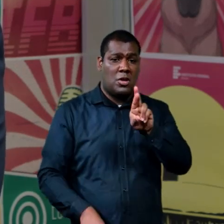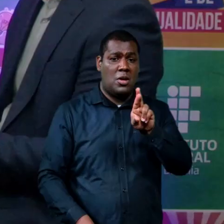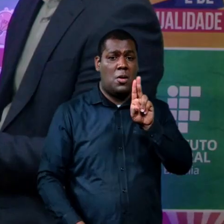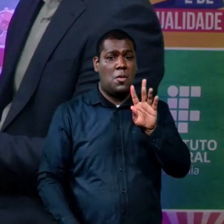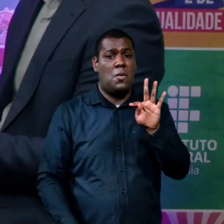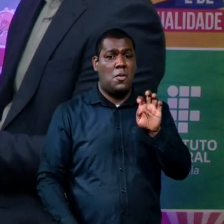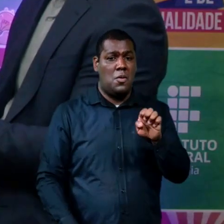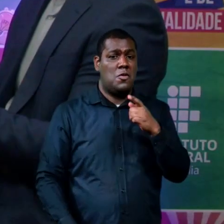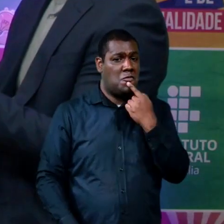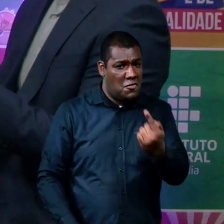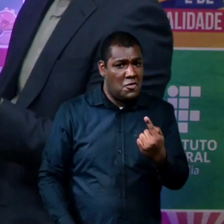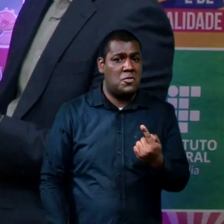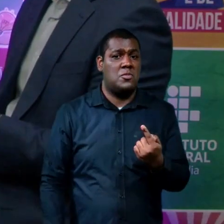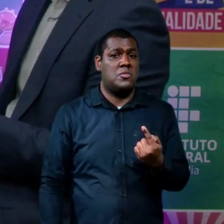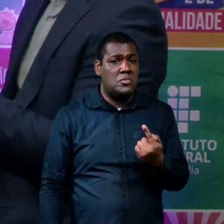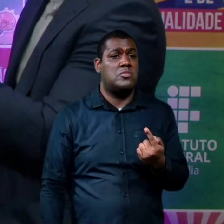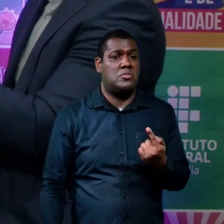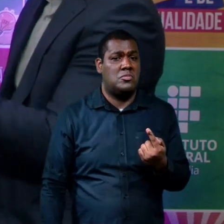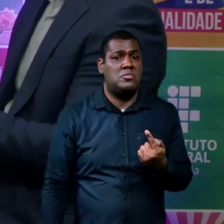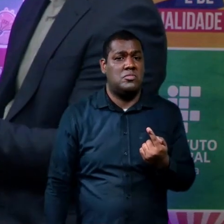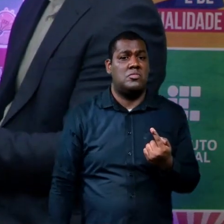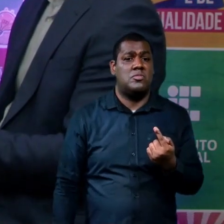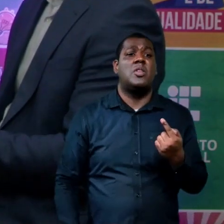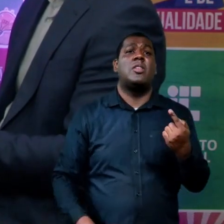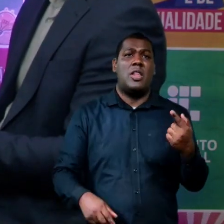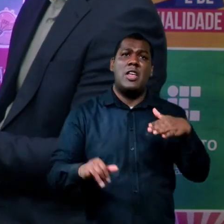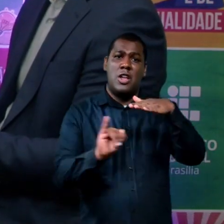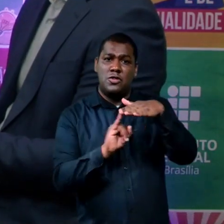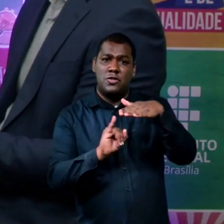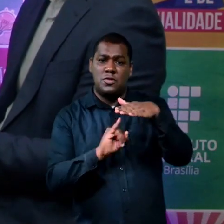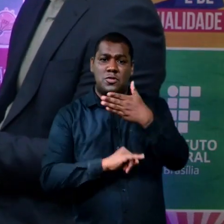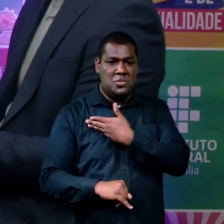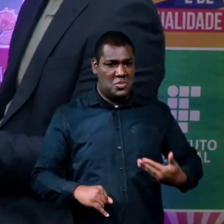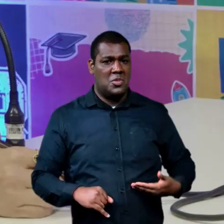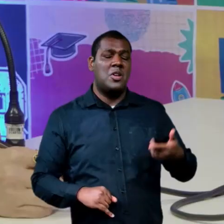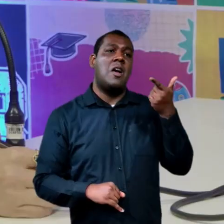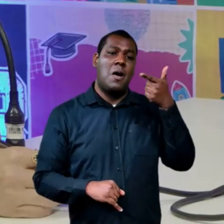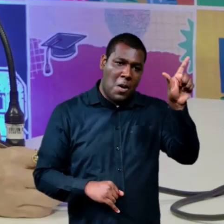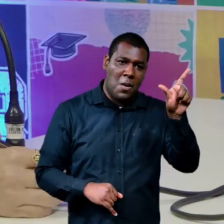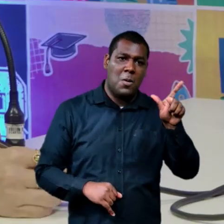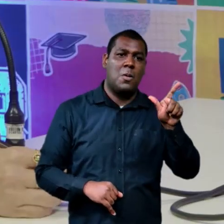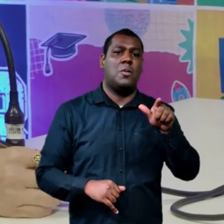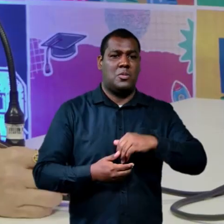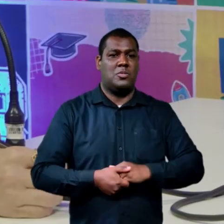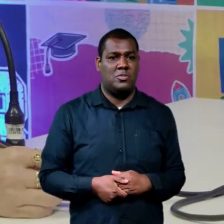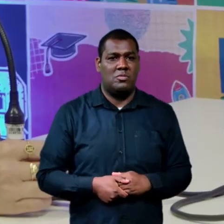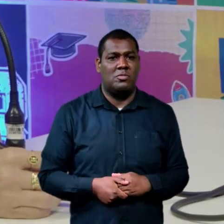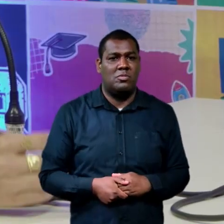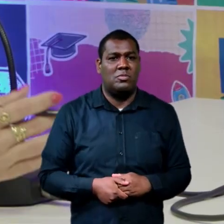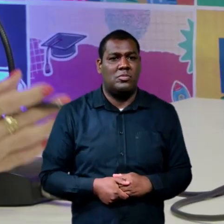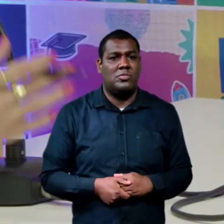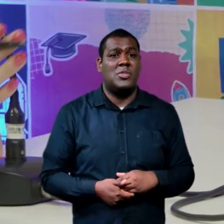que tem sido invocada e discutida em outros locais também. É o desafio de você provar, né? E aí, quando